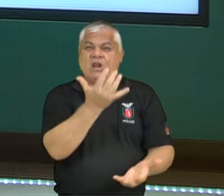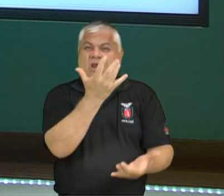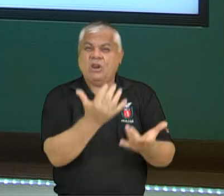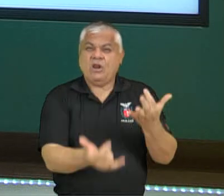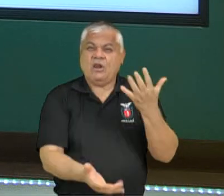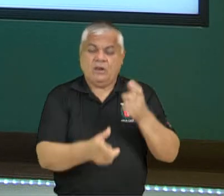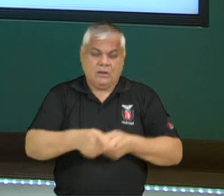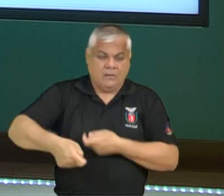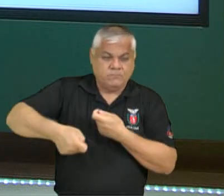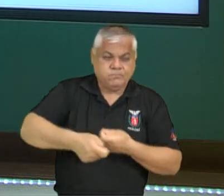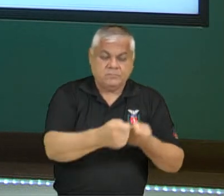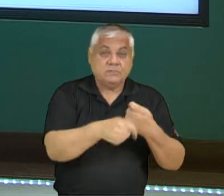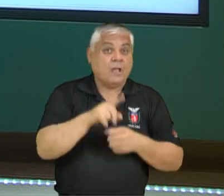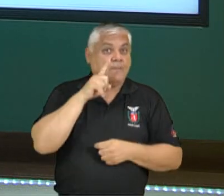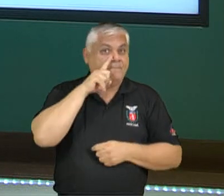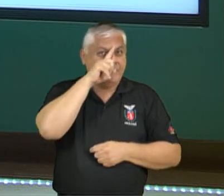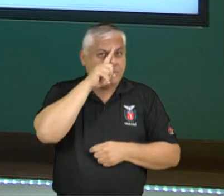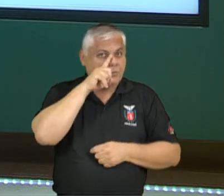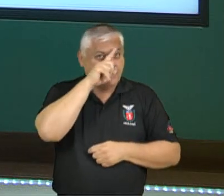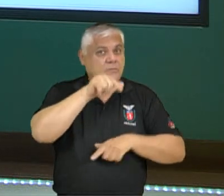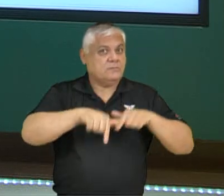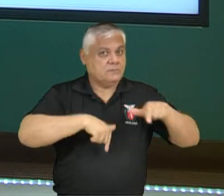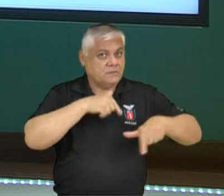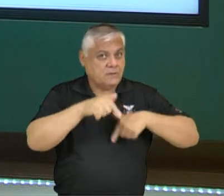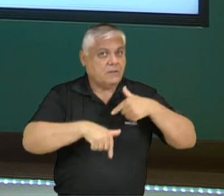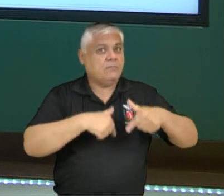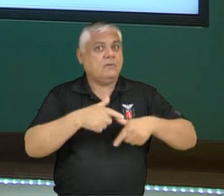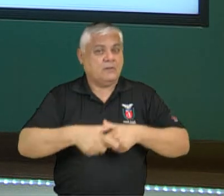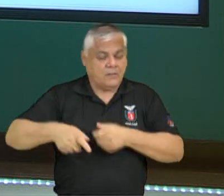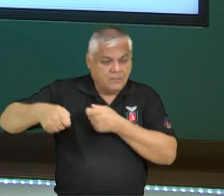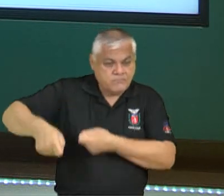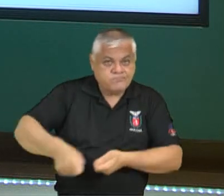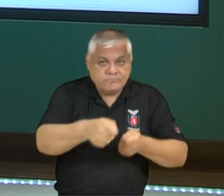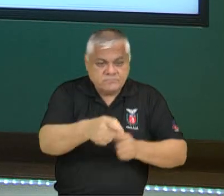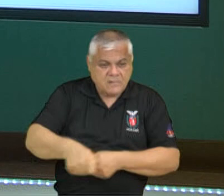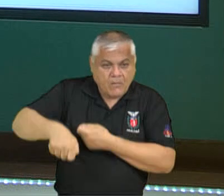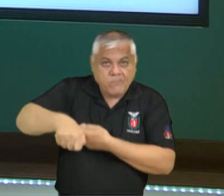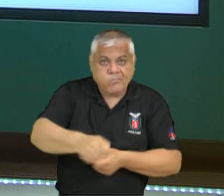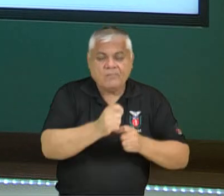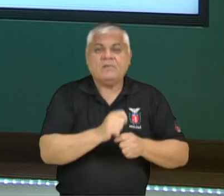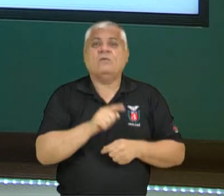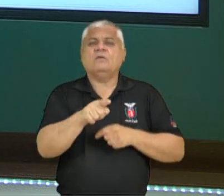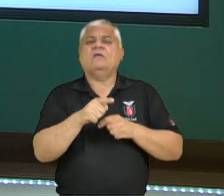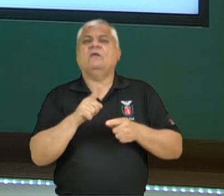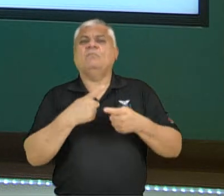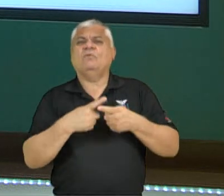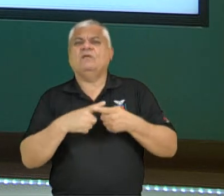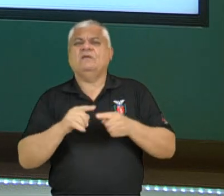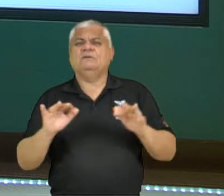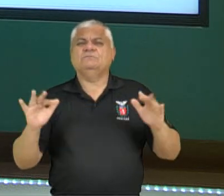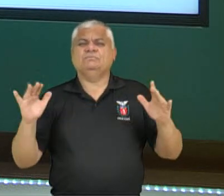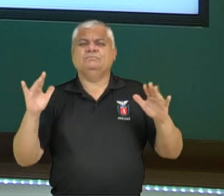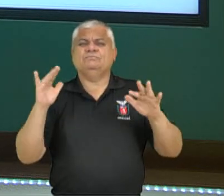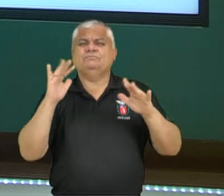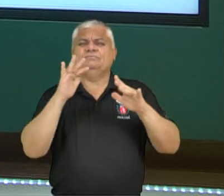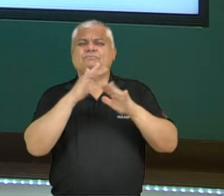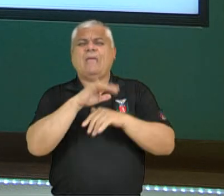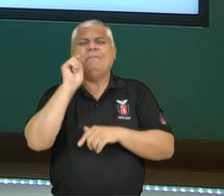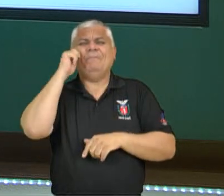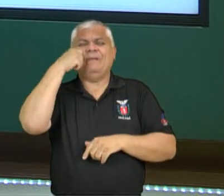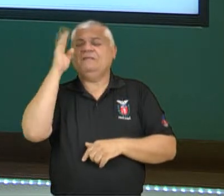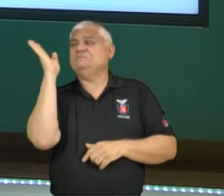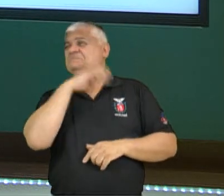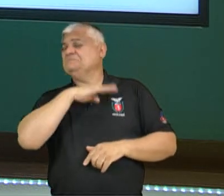ambientes insalubres na origem da Revolução Industrial. Por conta da fuligem, do carvão e do excesso